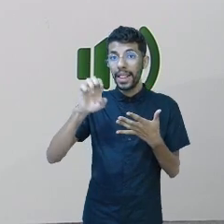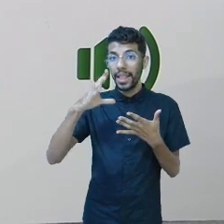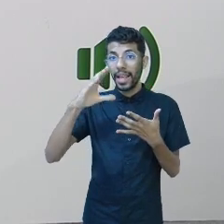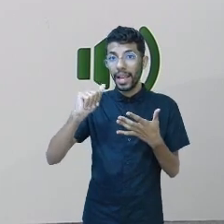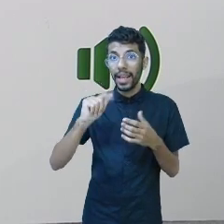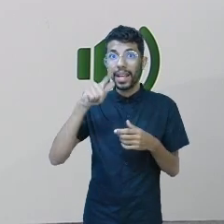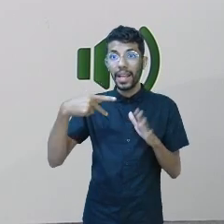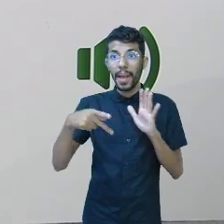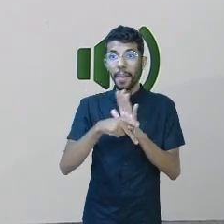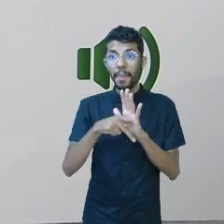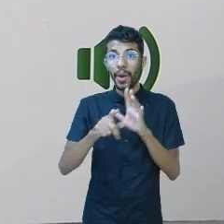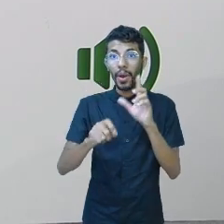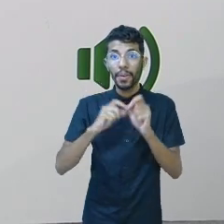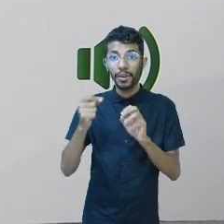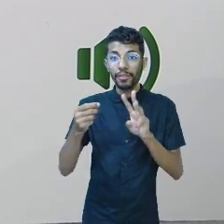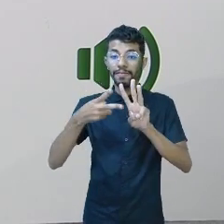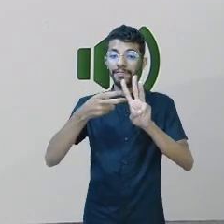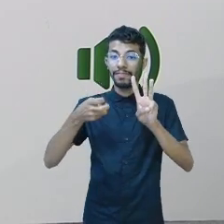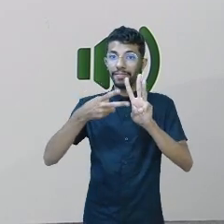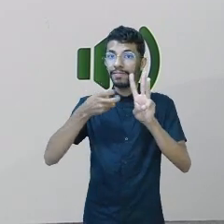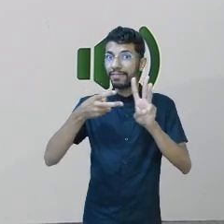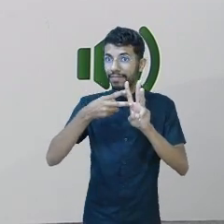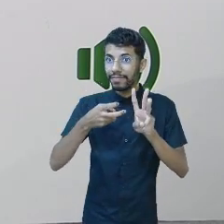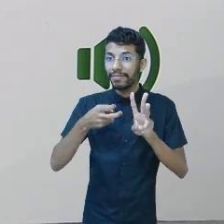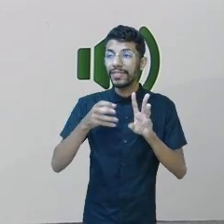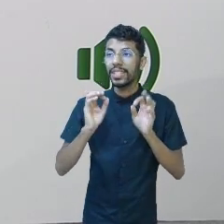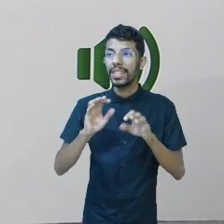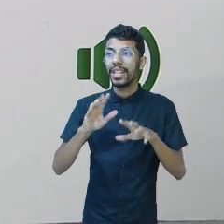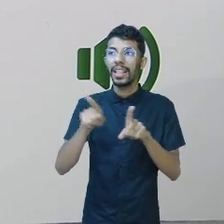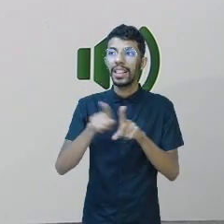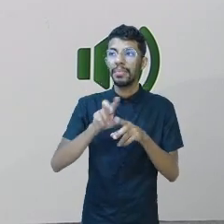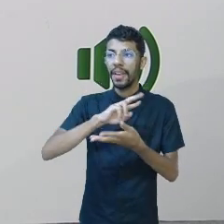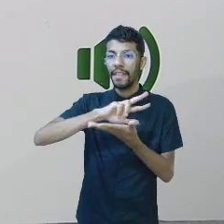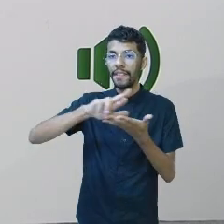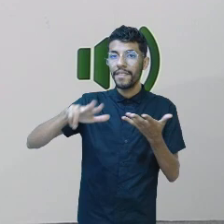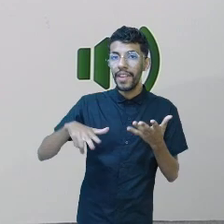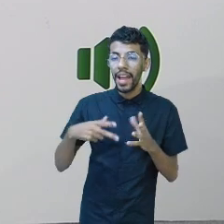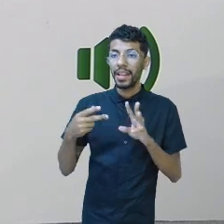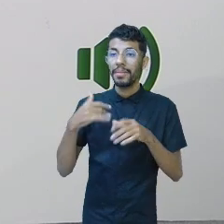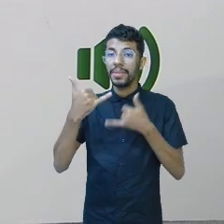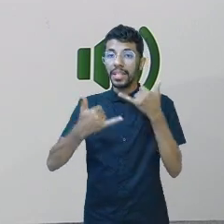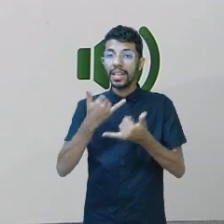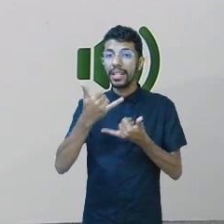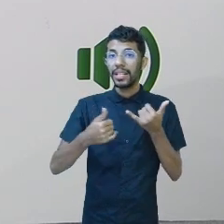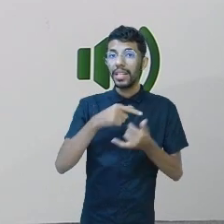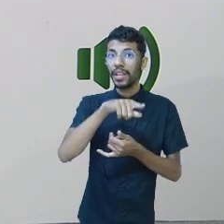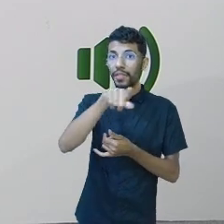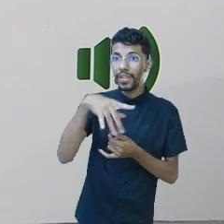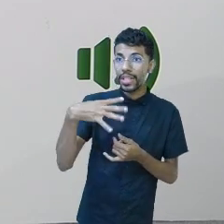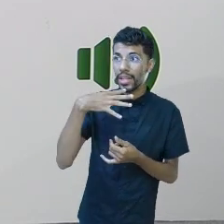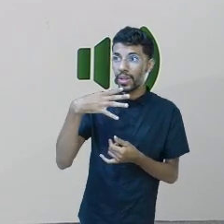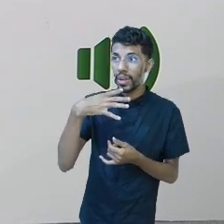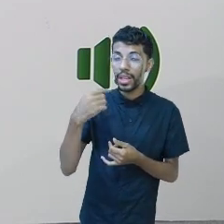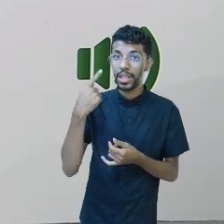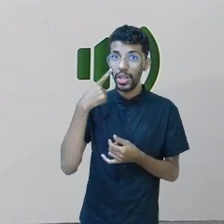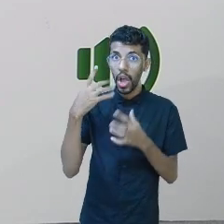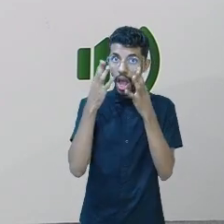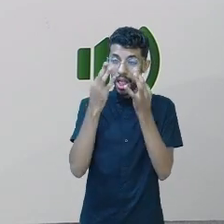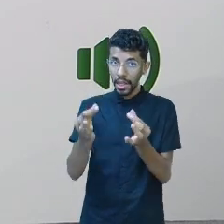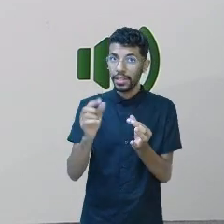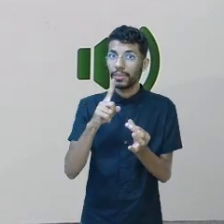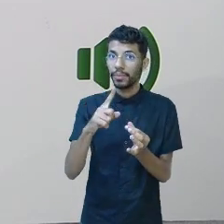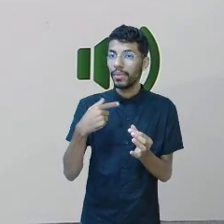indígena, né? E tantas outras brincadeiras que vocês conhecem. Eu não estou falando aqui, preste atenção, hein? Preste atenção